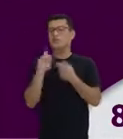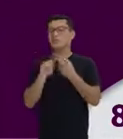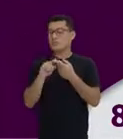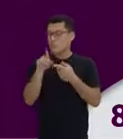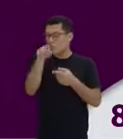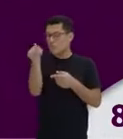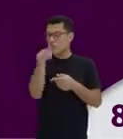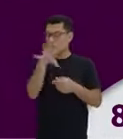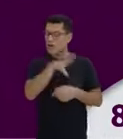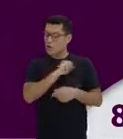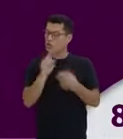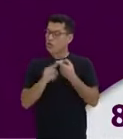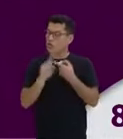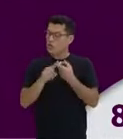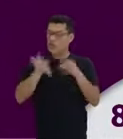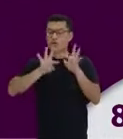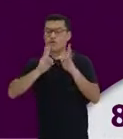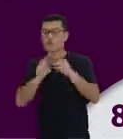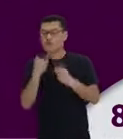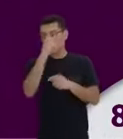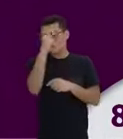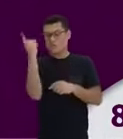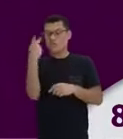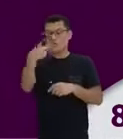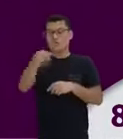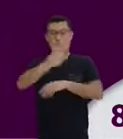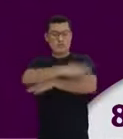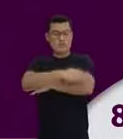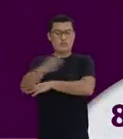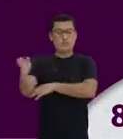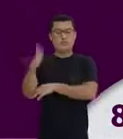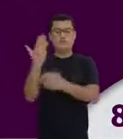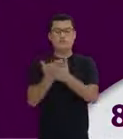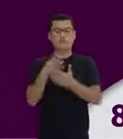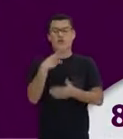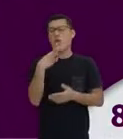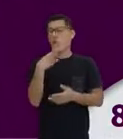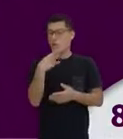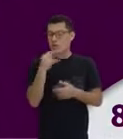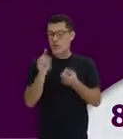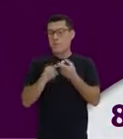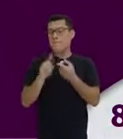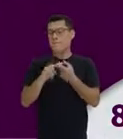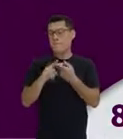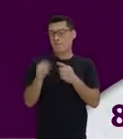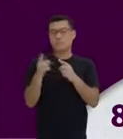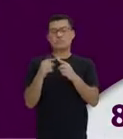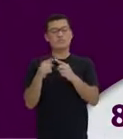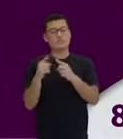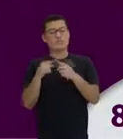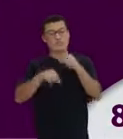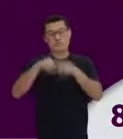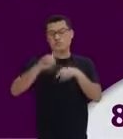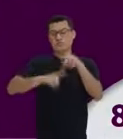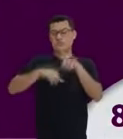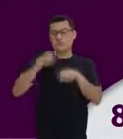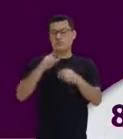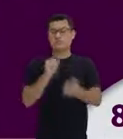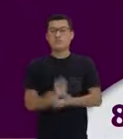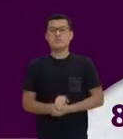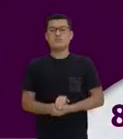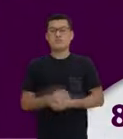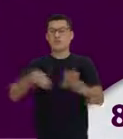música que você que todas as pessoas da sua sala conhecem os mesmos tipos de instrumento